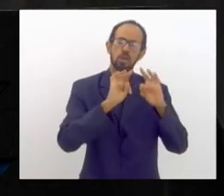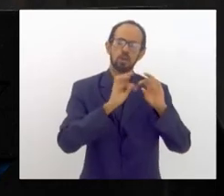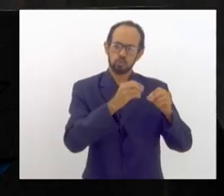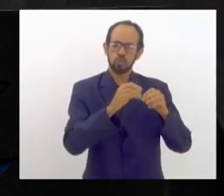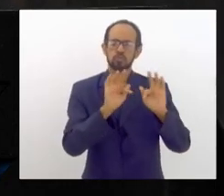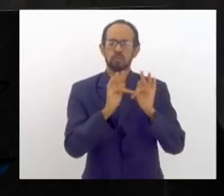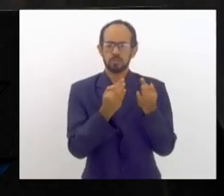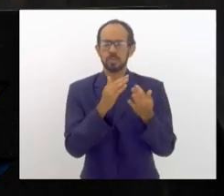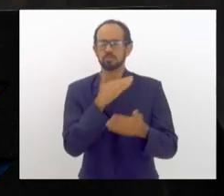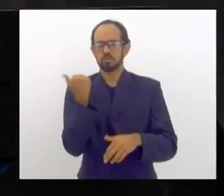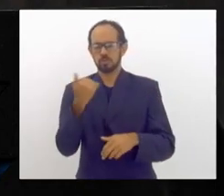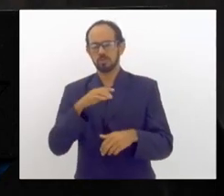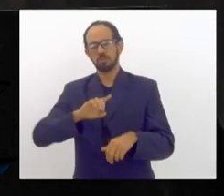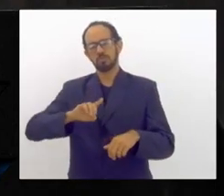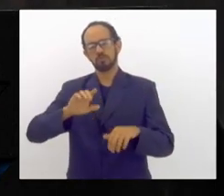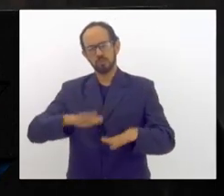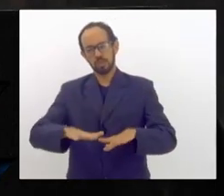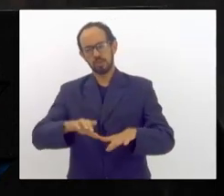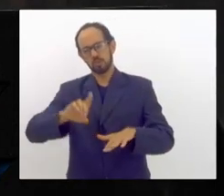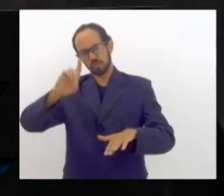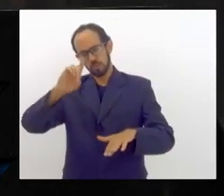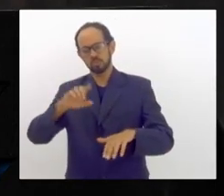com Deus, muita força para a gente.